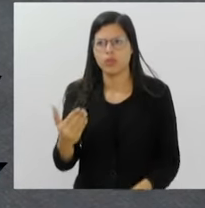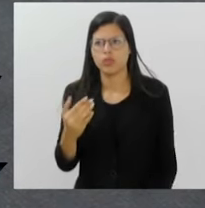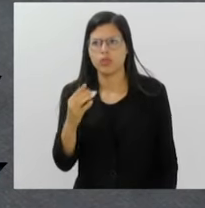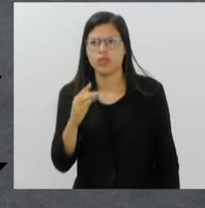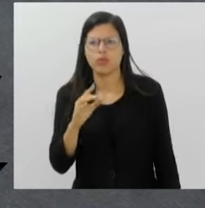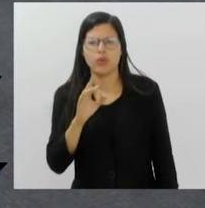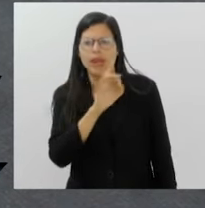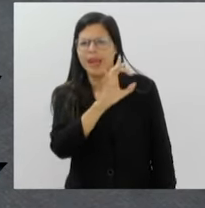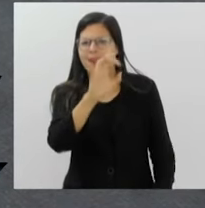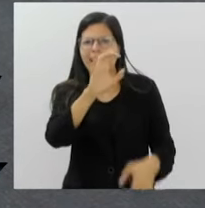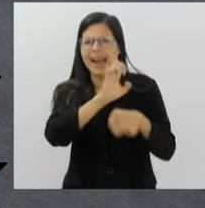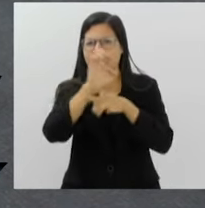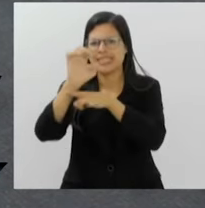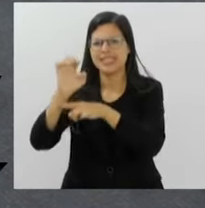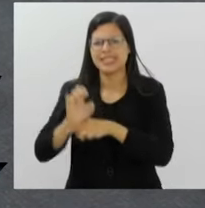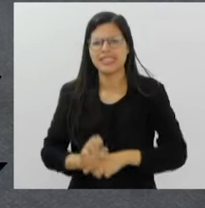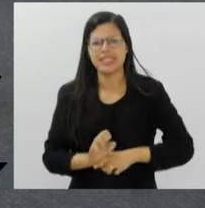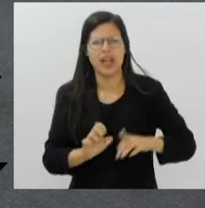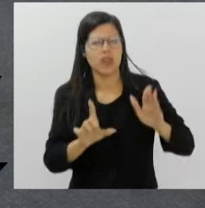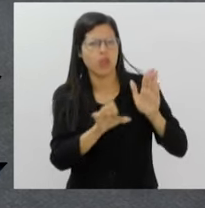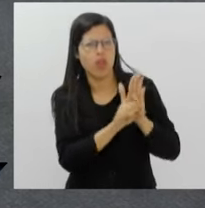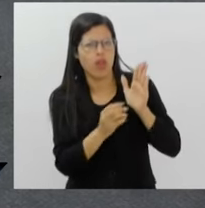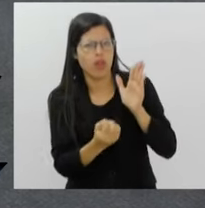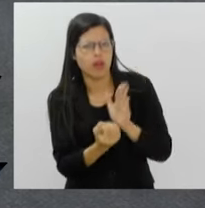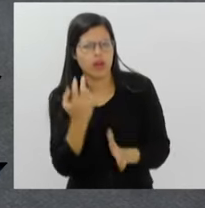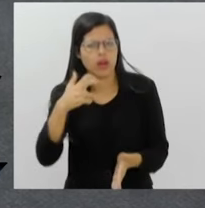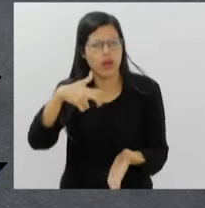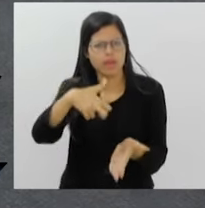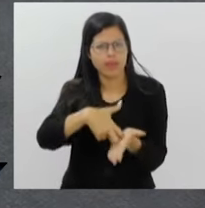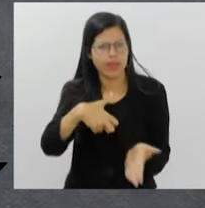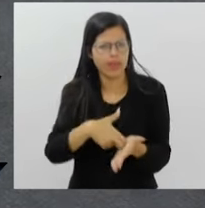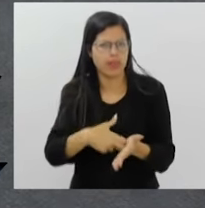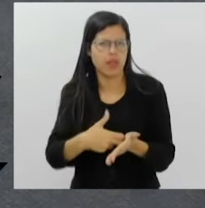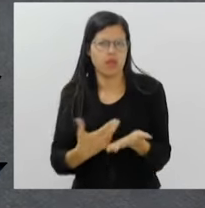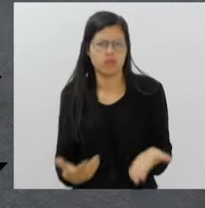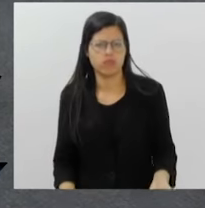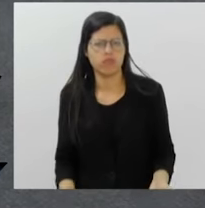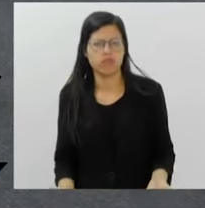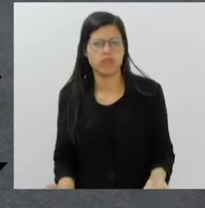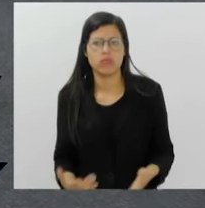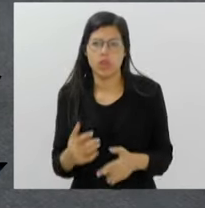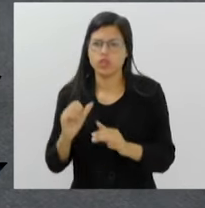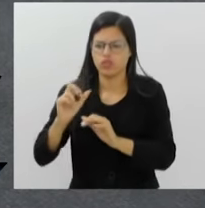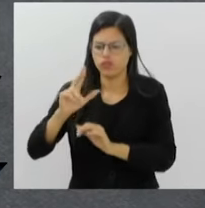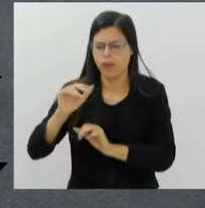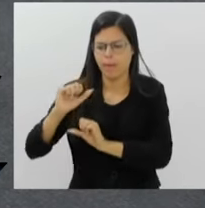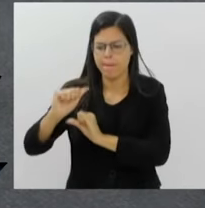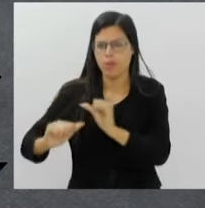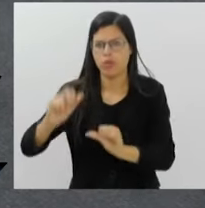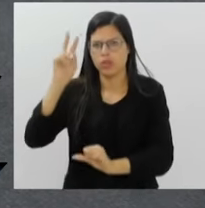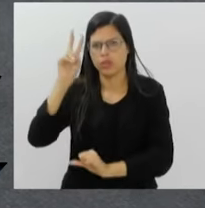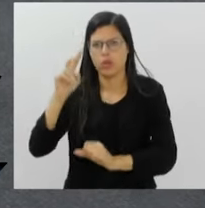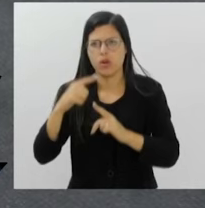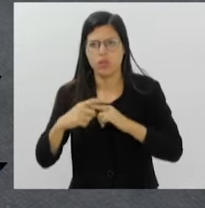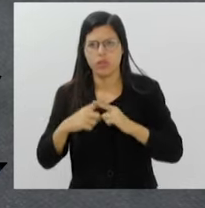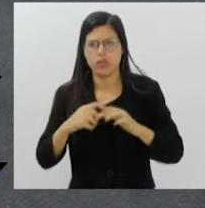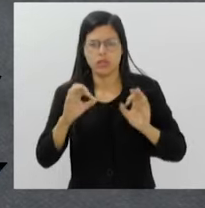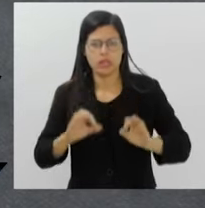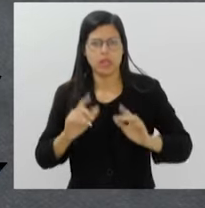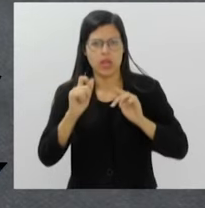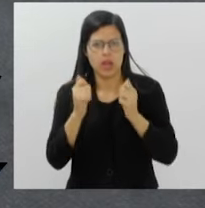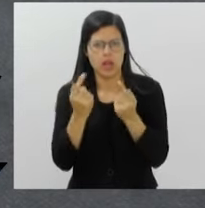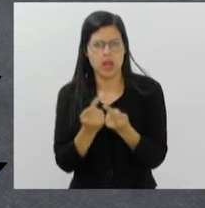penal e processual penal. Aí nós vamos começar a mudar a história, porque eu tenho certeza que essa casa aqui vai lutar muito e